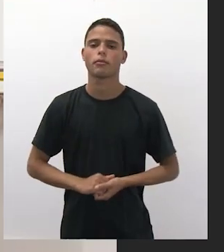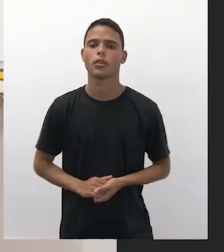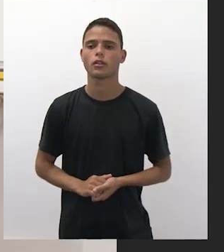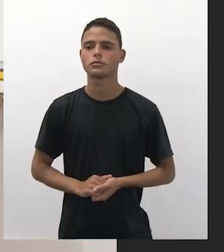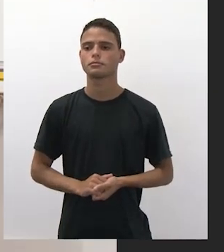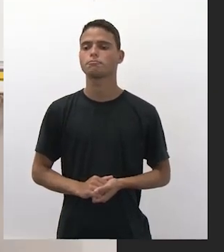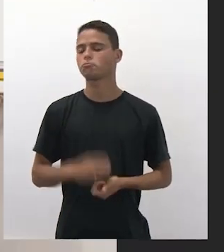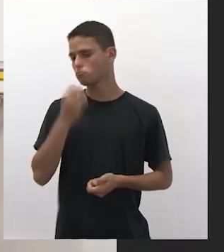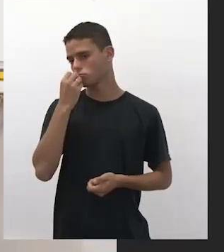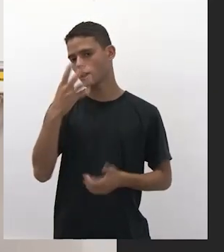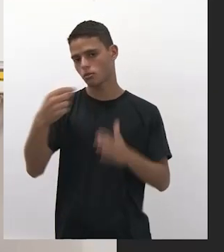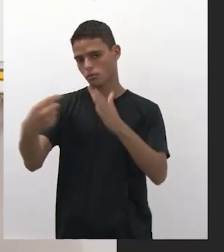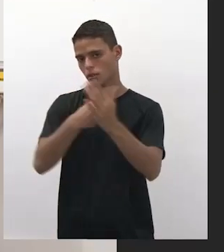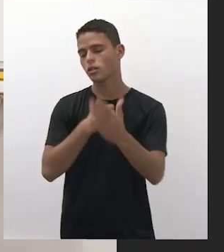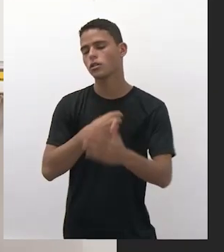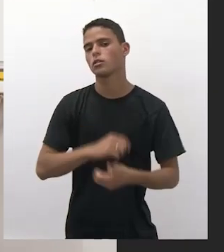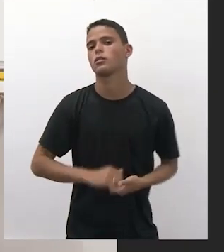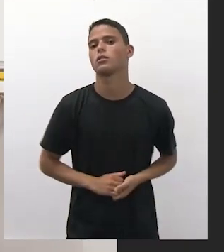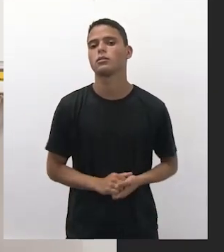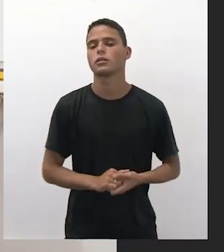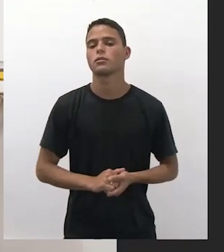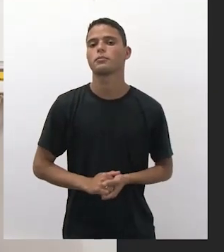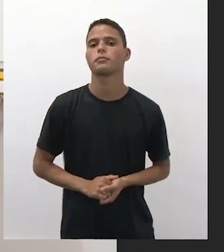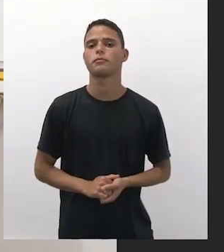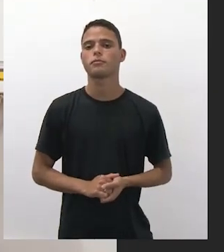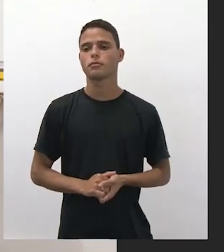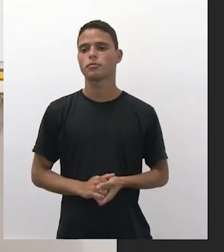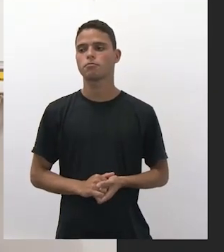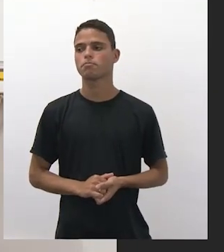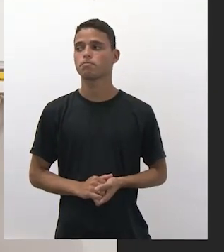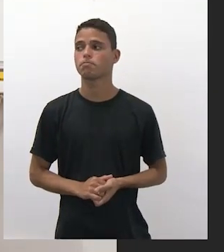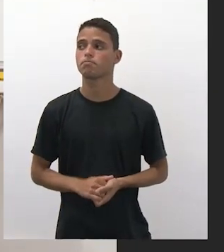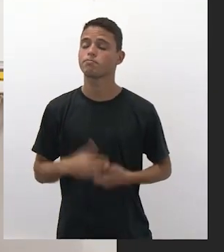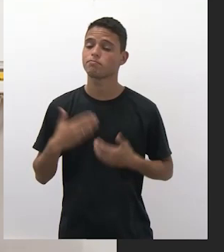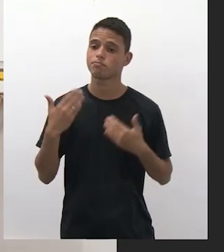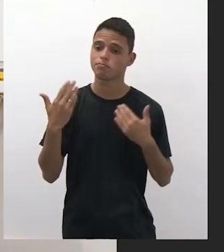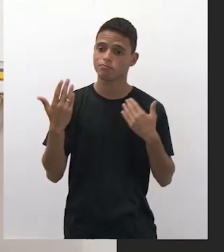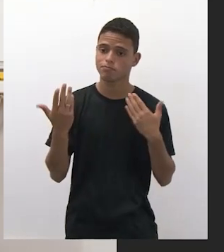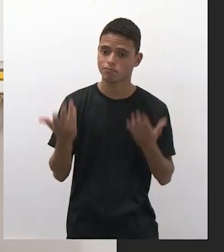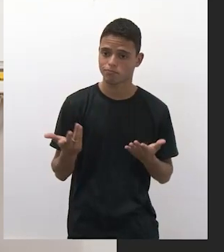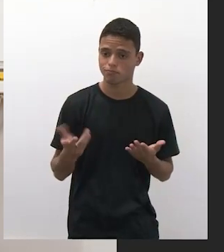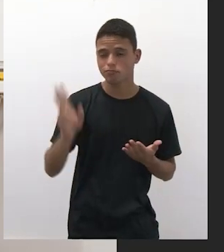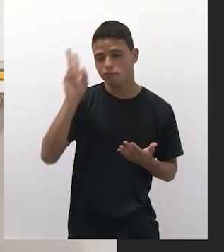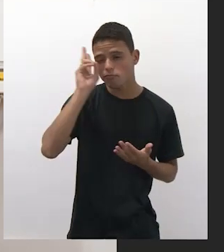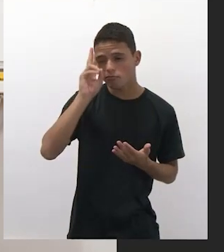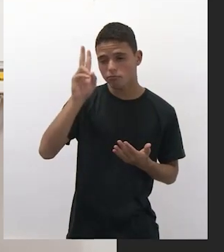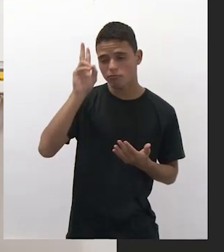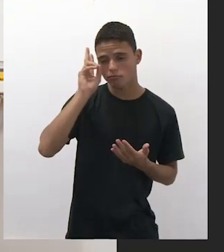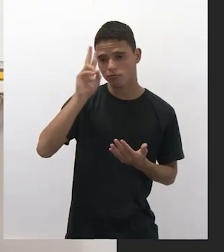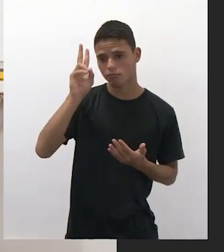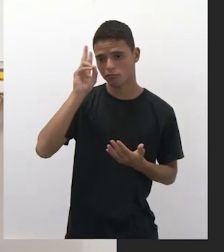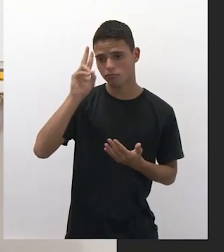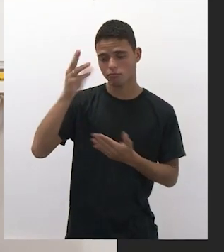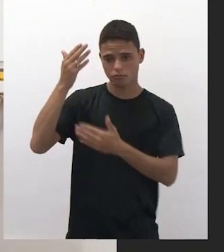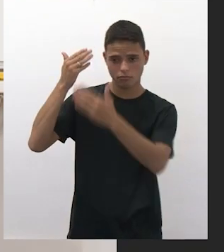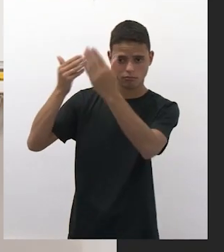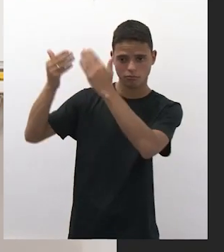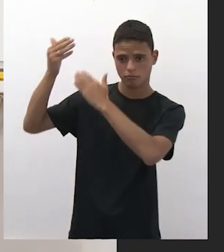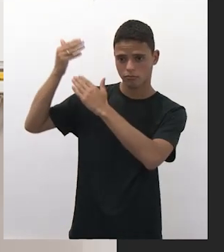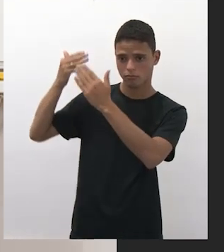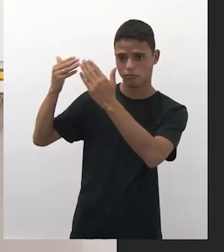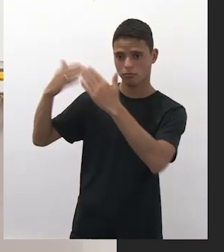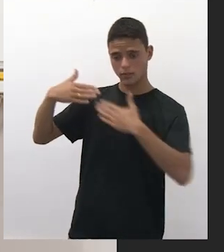Boa pergunta, professora. Olha, eu volto lá na história da